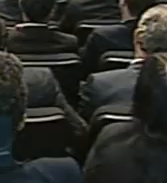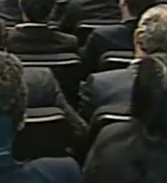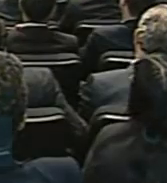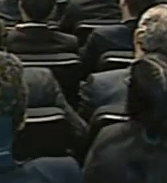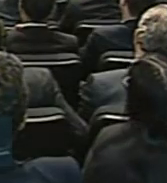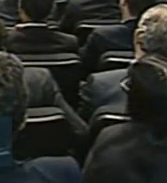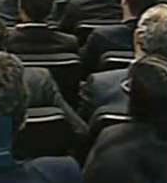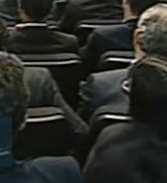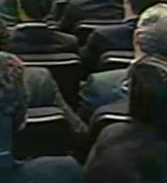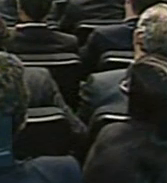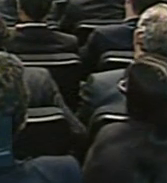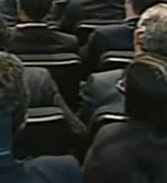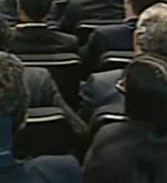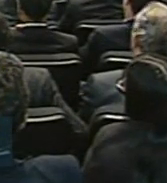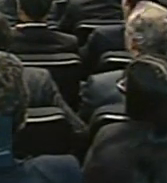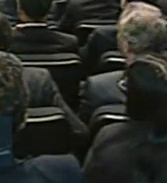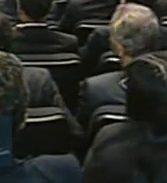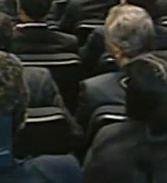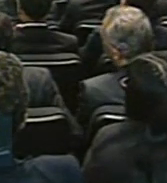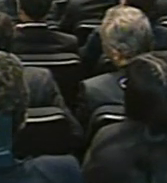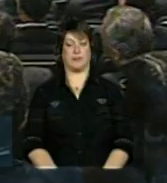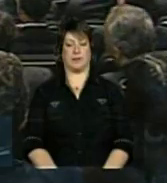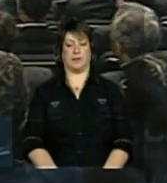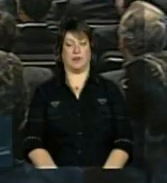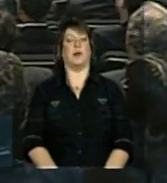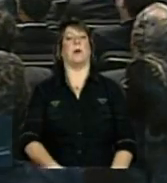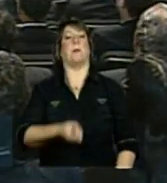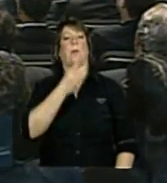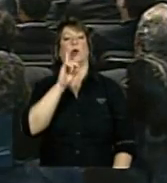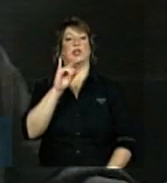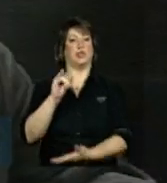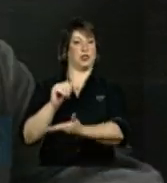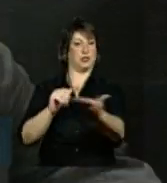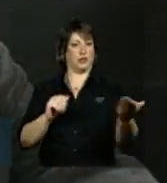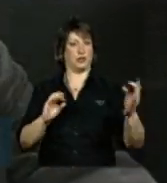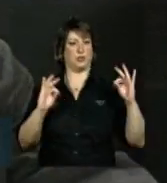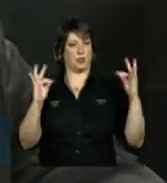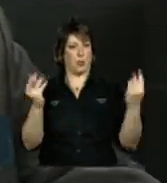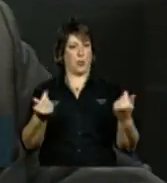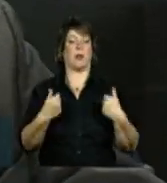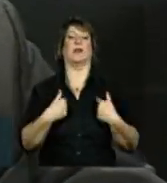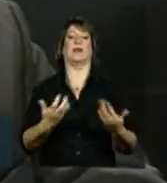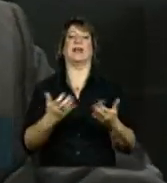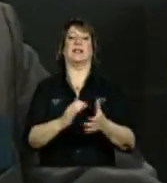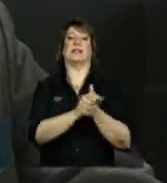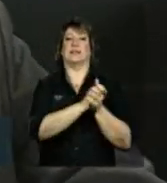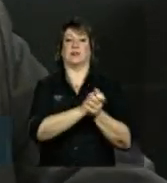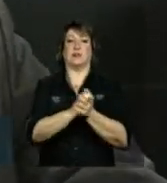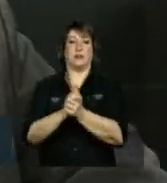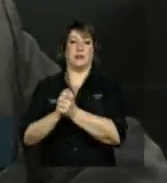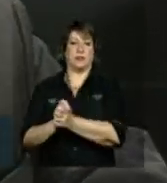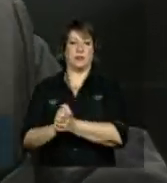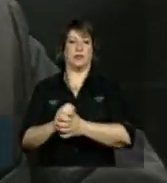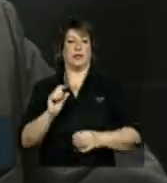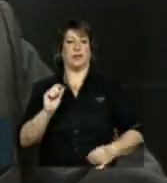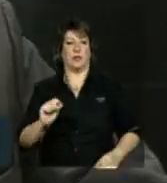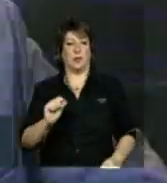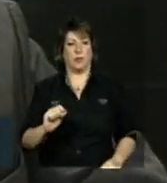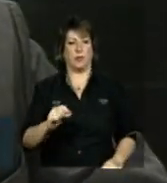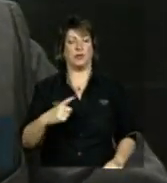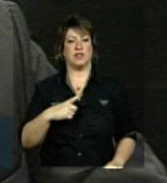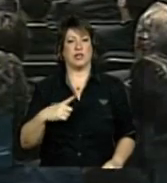Filho. Muito bom dia a todos. Quero saudar o vice-presidente